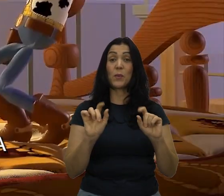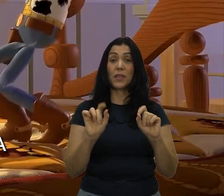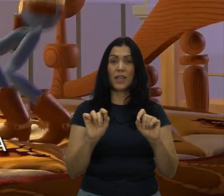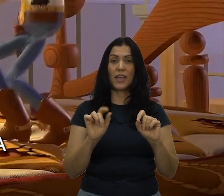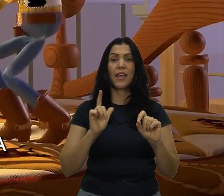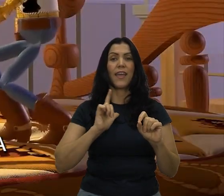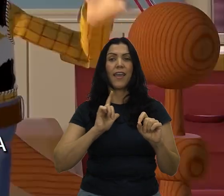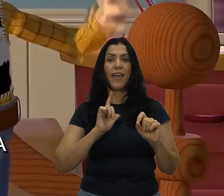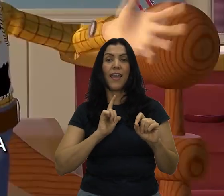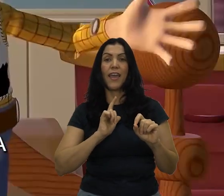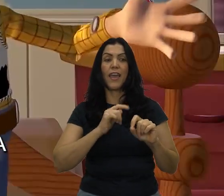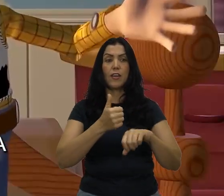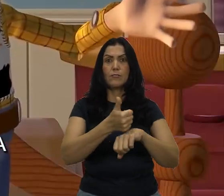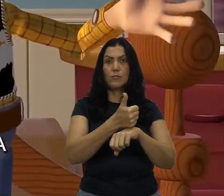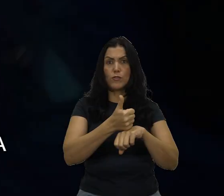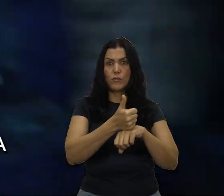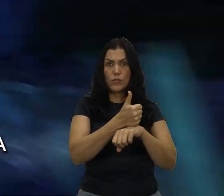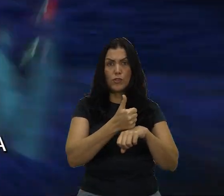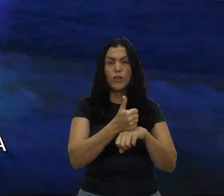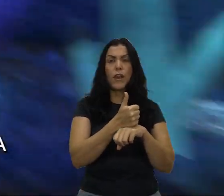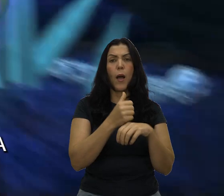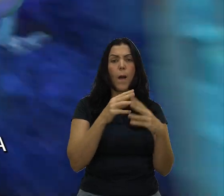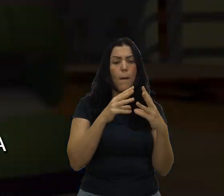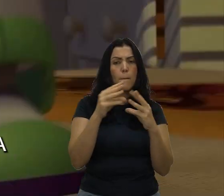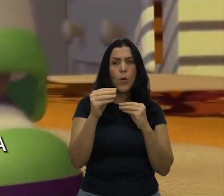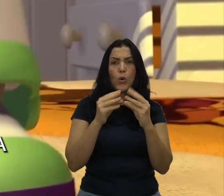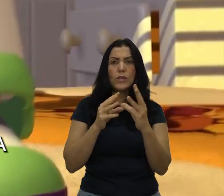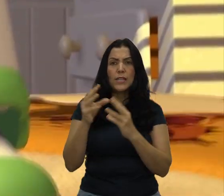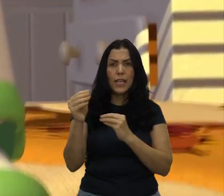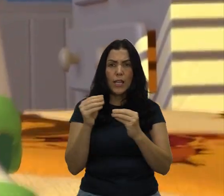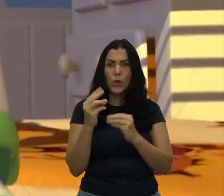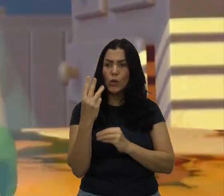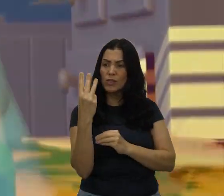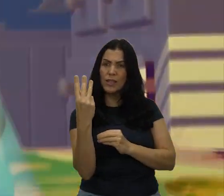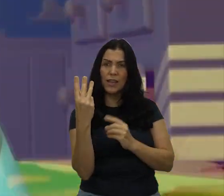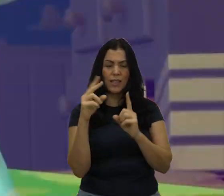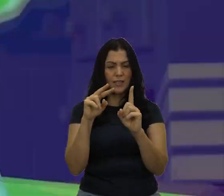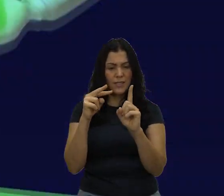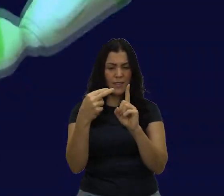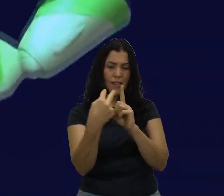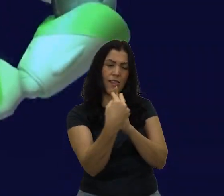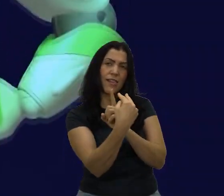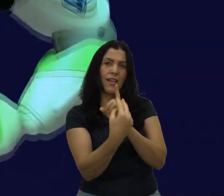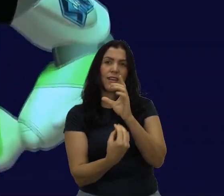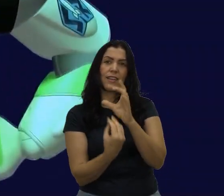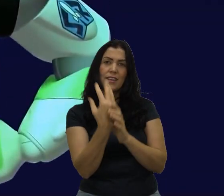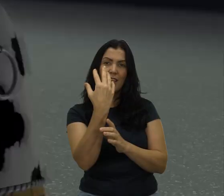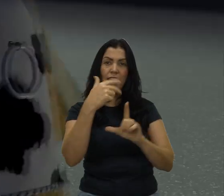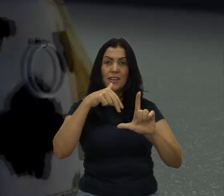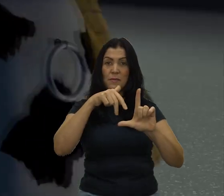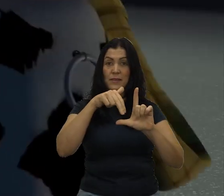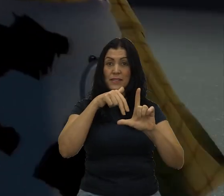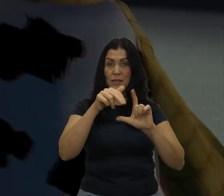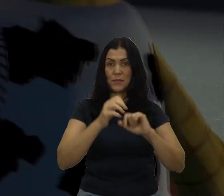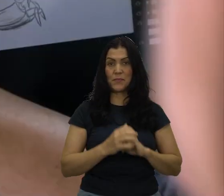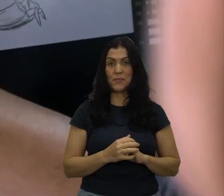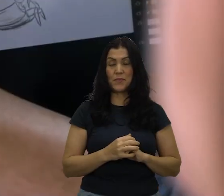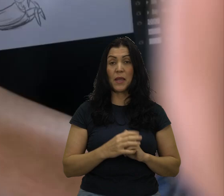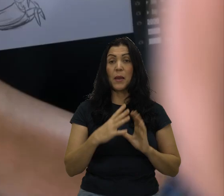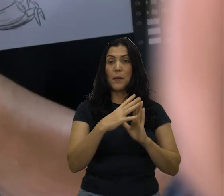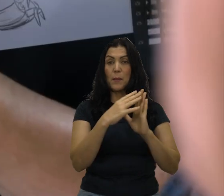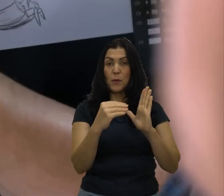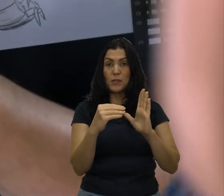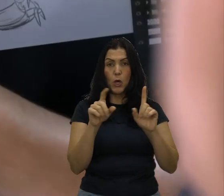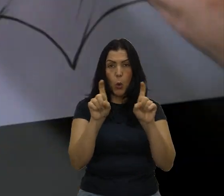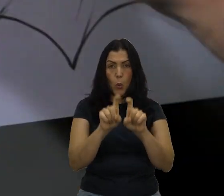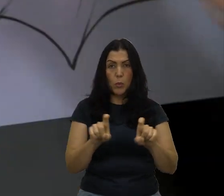a animação 3D é uma técnica que utiliza modelos tridimensionais para criar animações. Esses